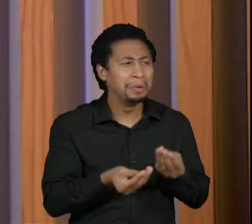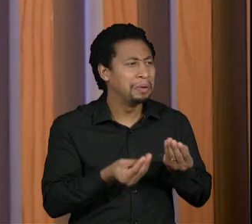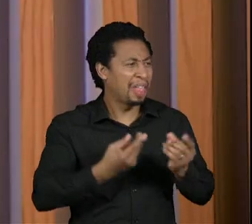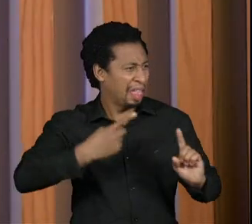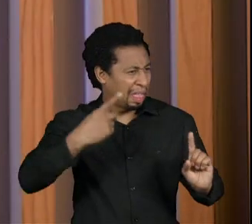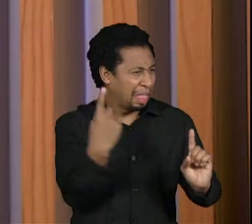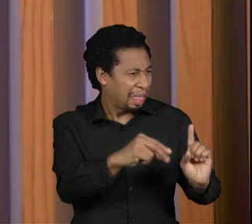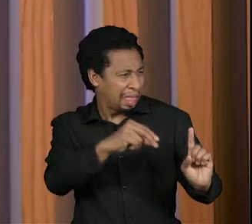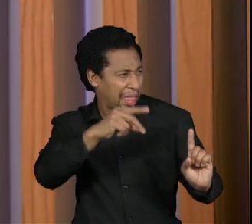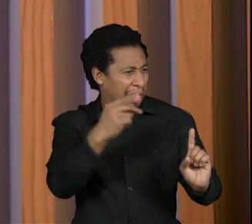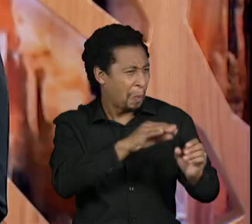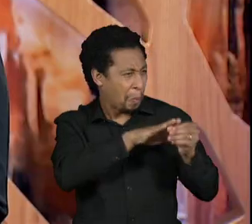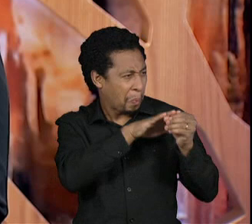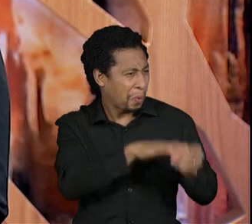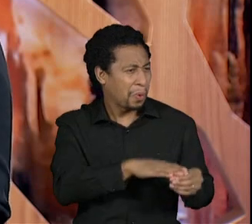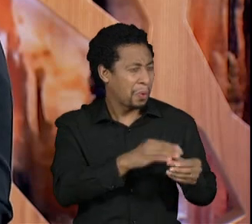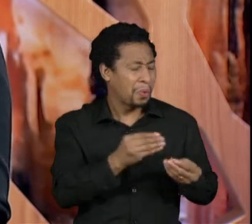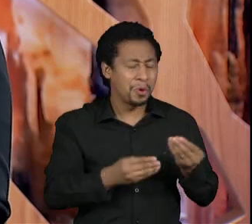tempo...